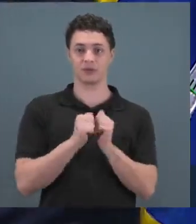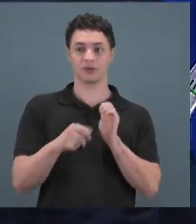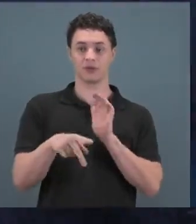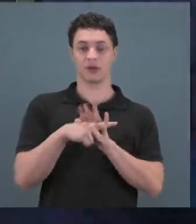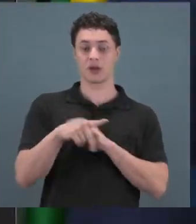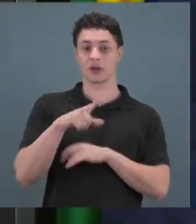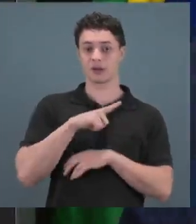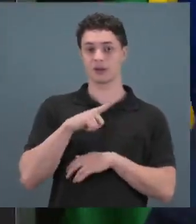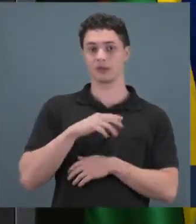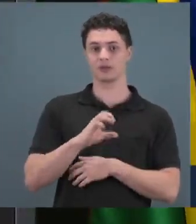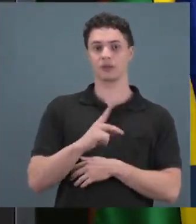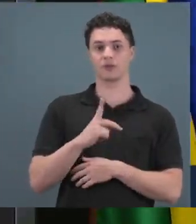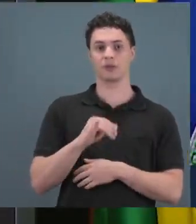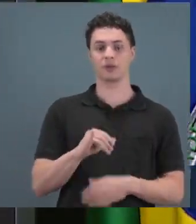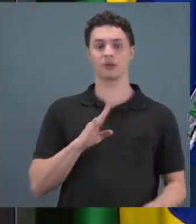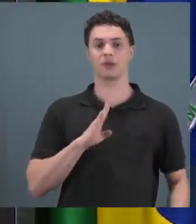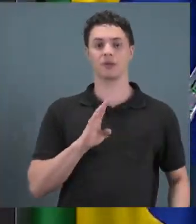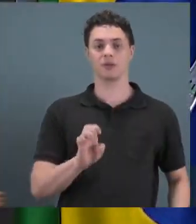BETs.